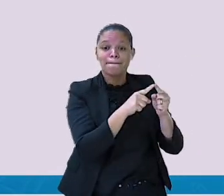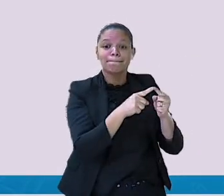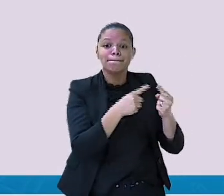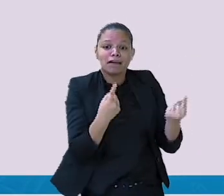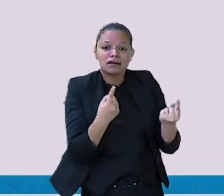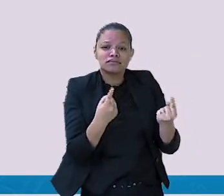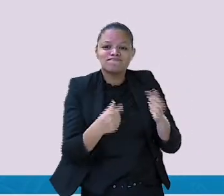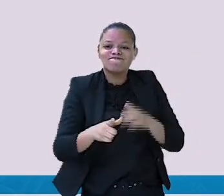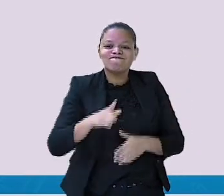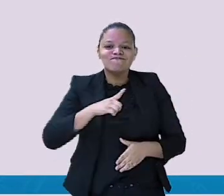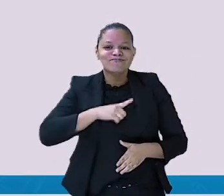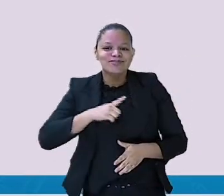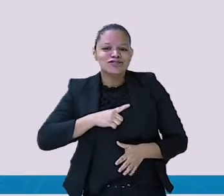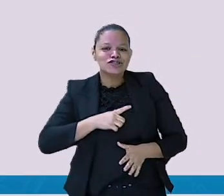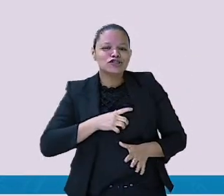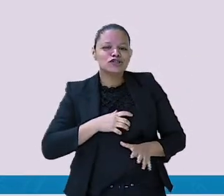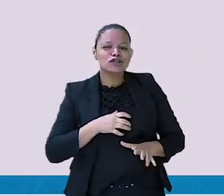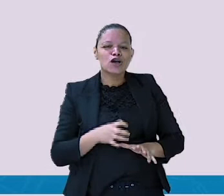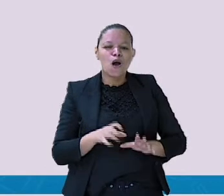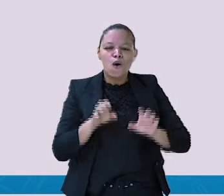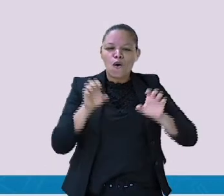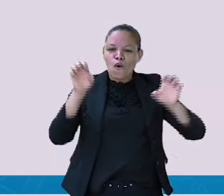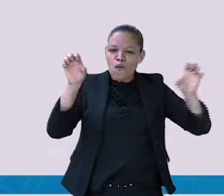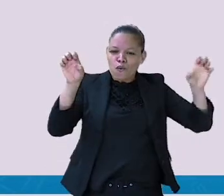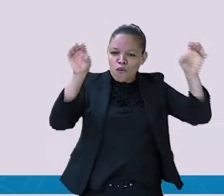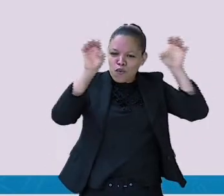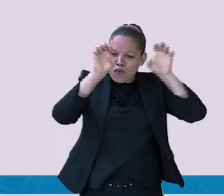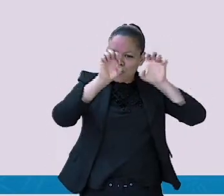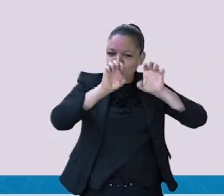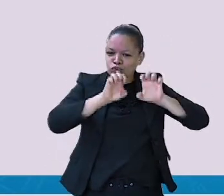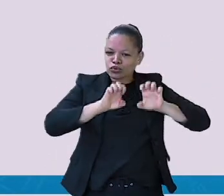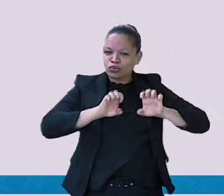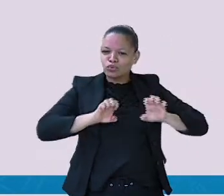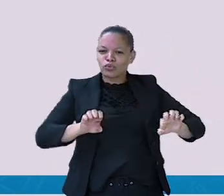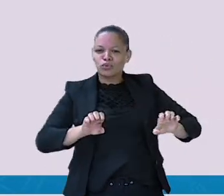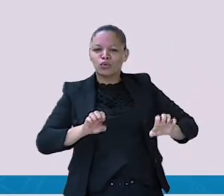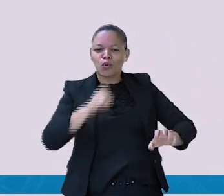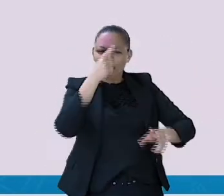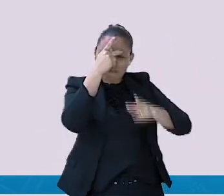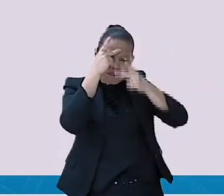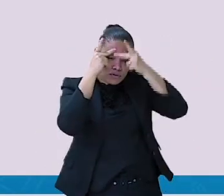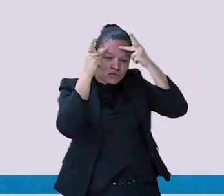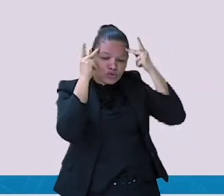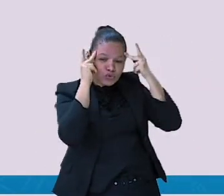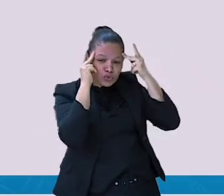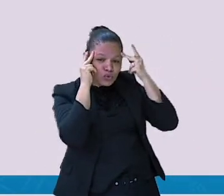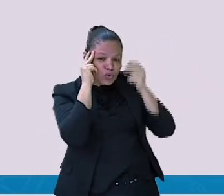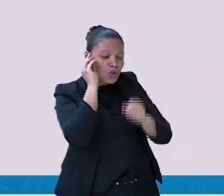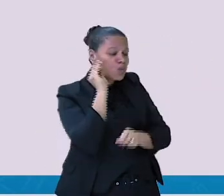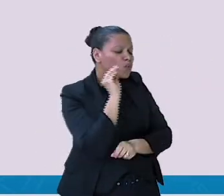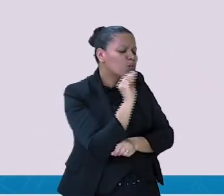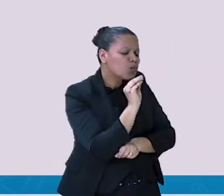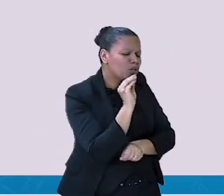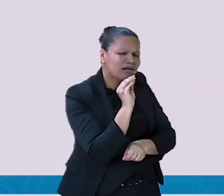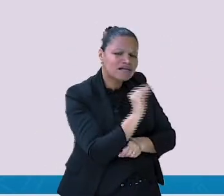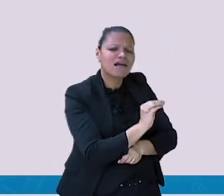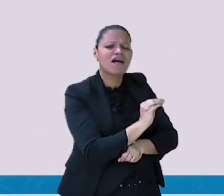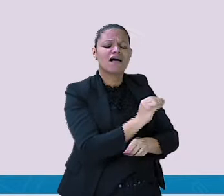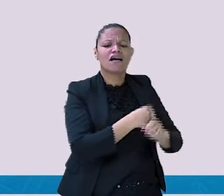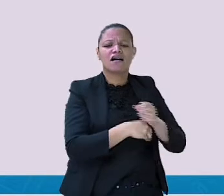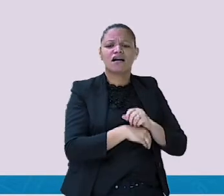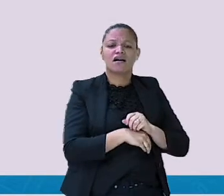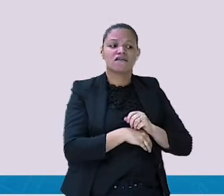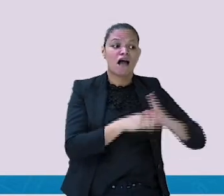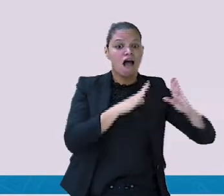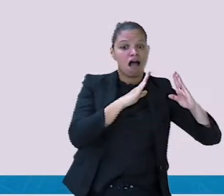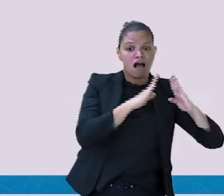volta ali daquela fábrica. Quem iria cuidar, aonde os escravos iriam ficar, o que eles iriam plantar para comer. Então, era todo